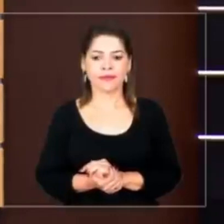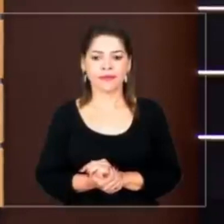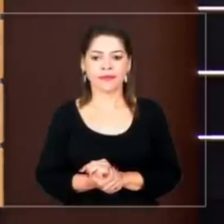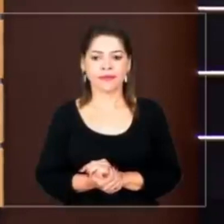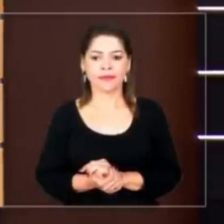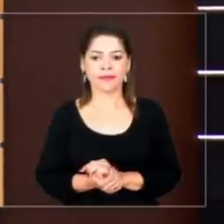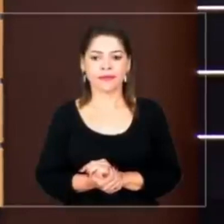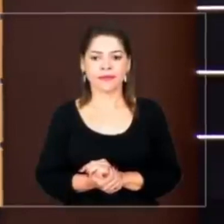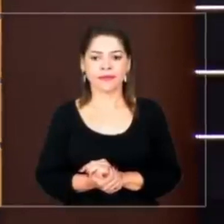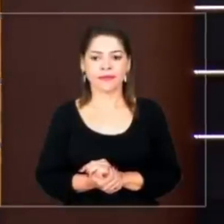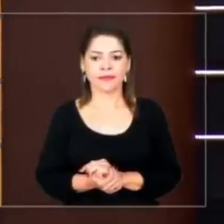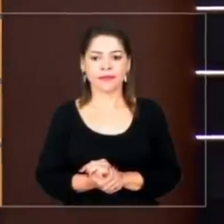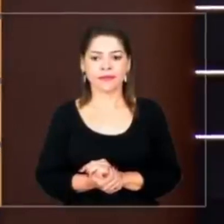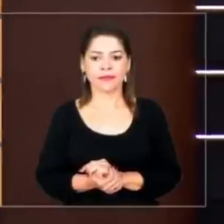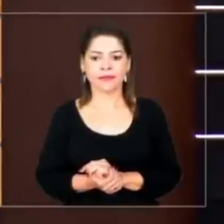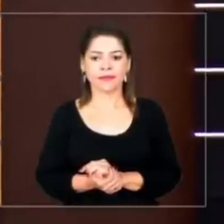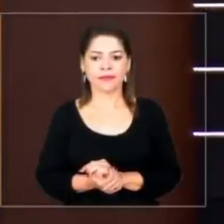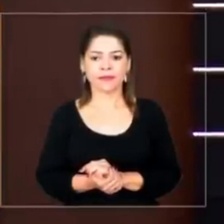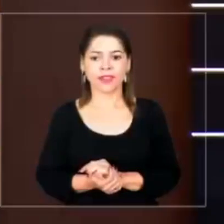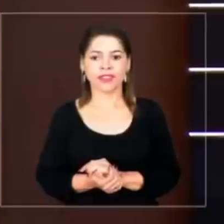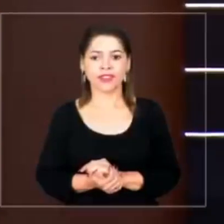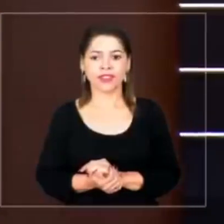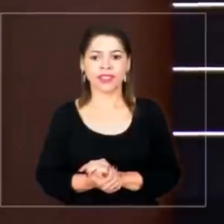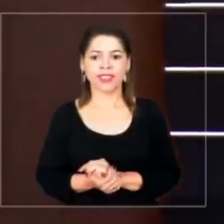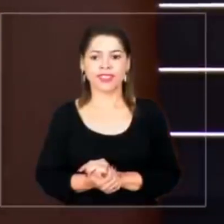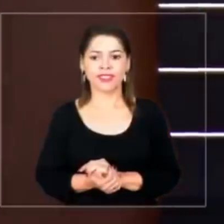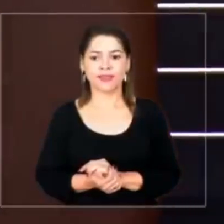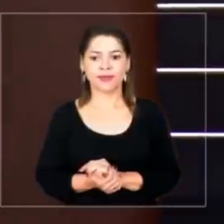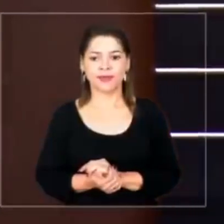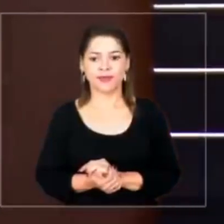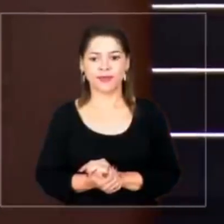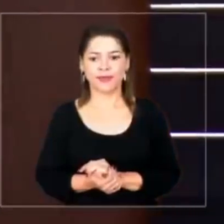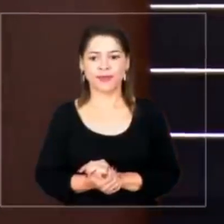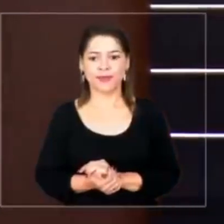pelo presidente Bolsonaro, dentre as fortes concorrentes na lista tríplice.